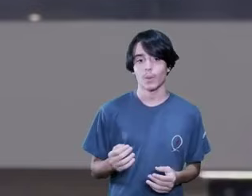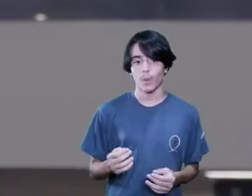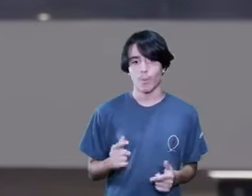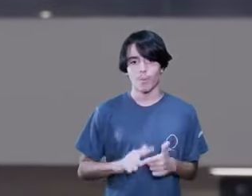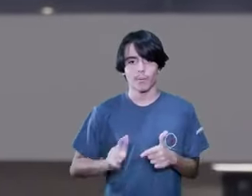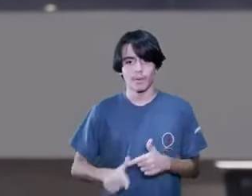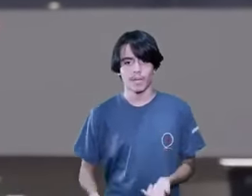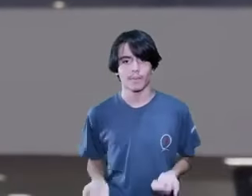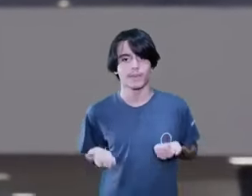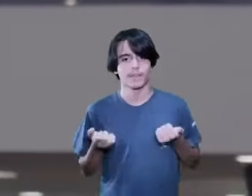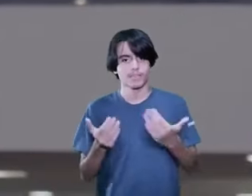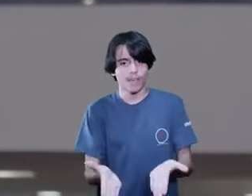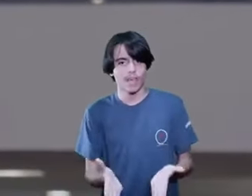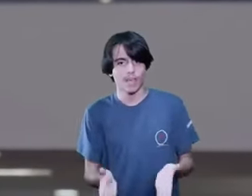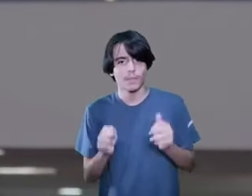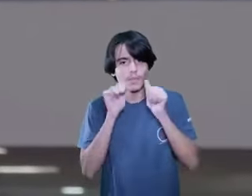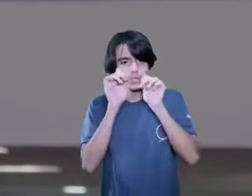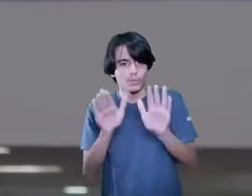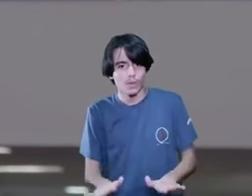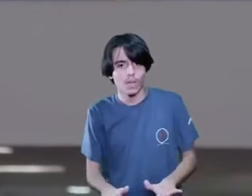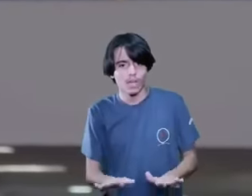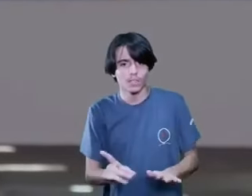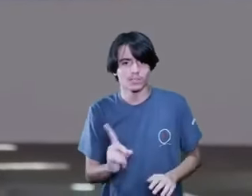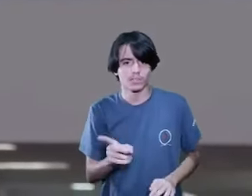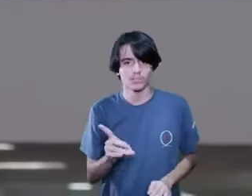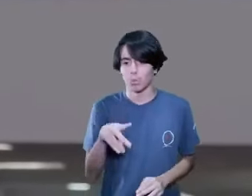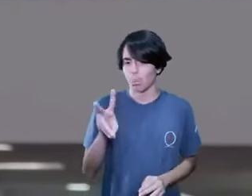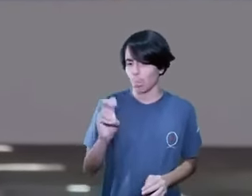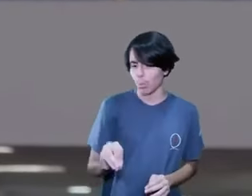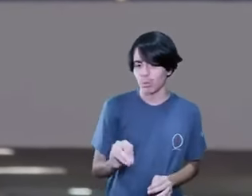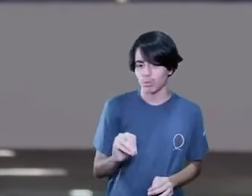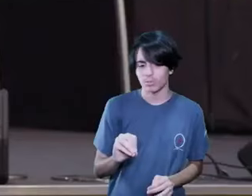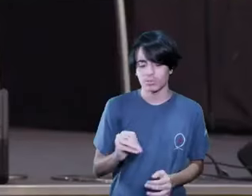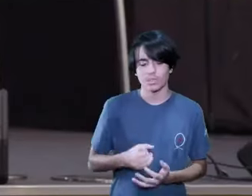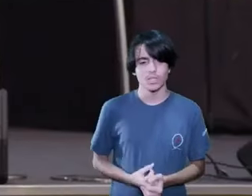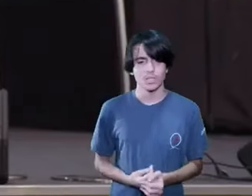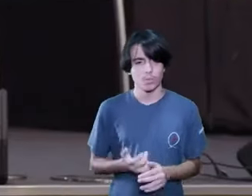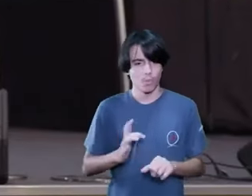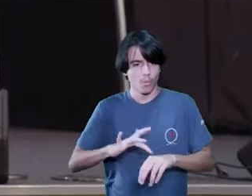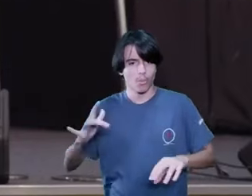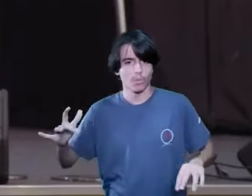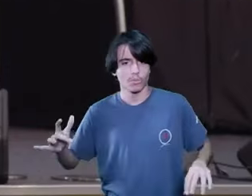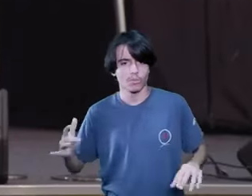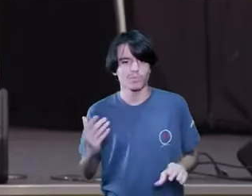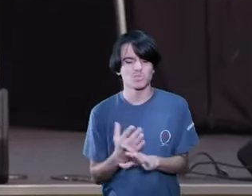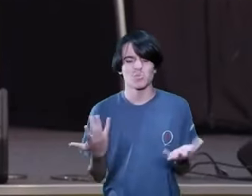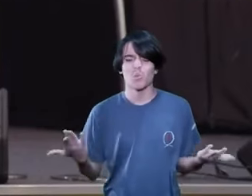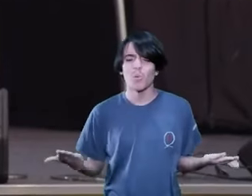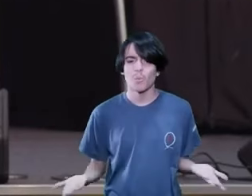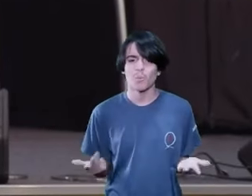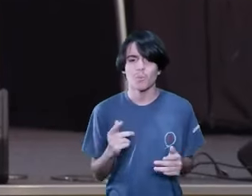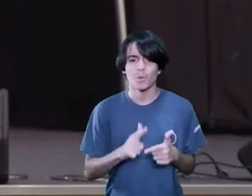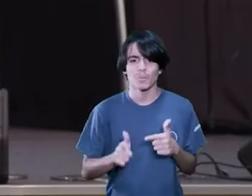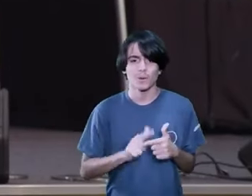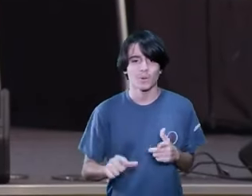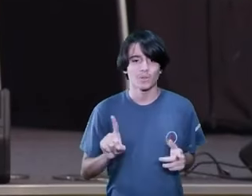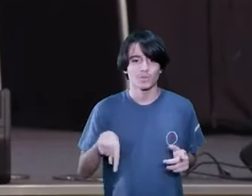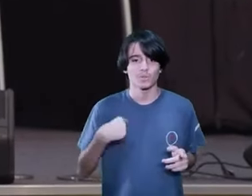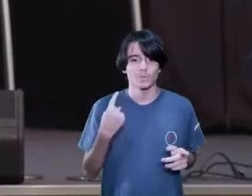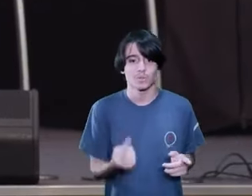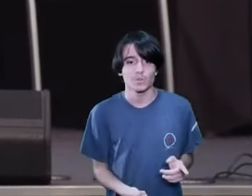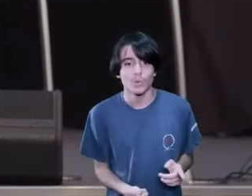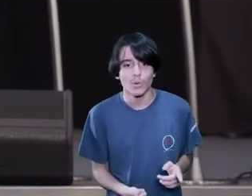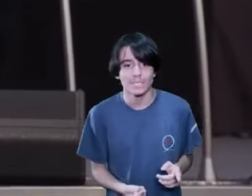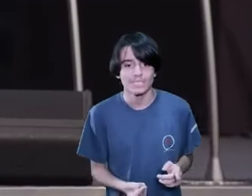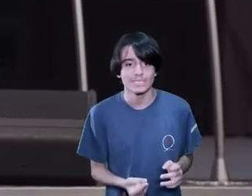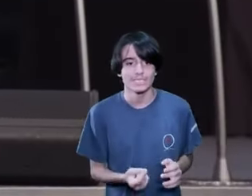abençoar. Não. Dono do ouro e da prata. Mas qual é o problema? É quando nós tiramos o que tem que